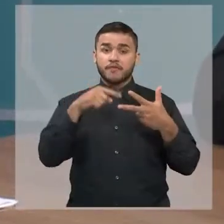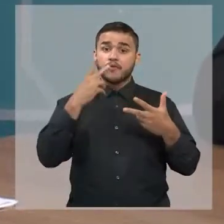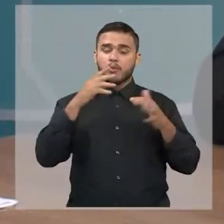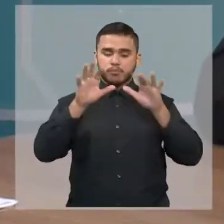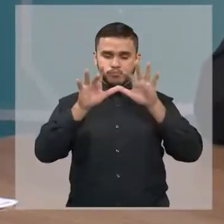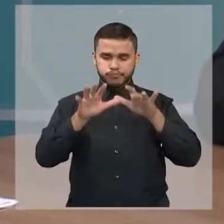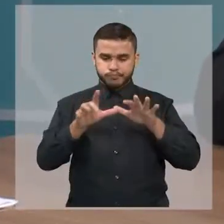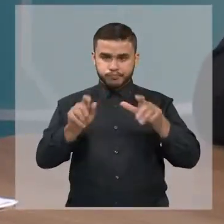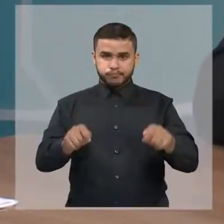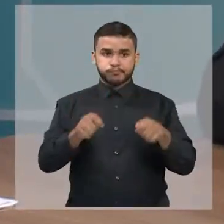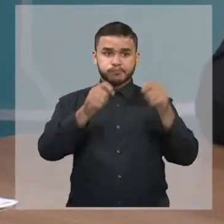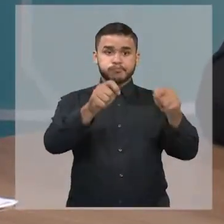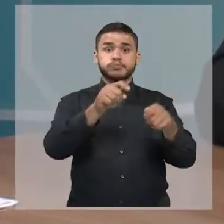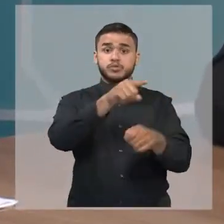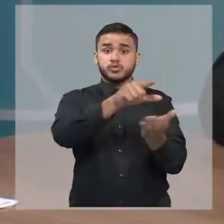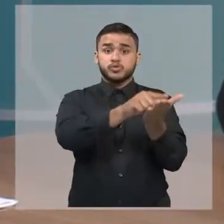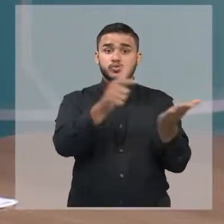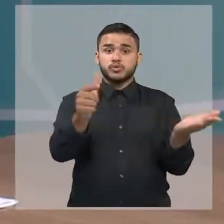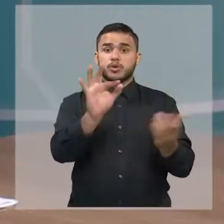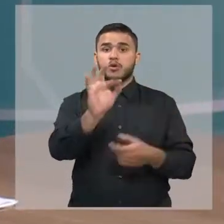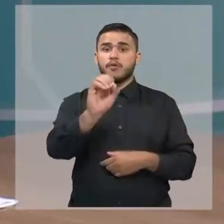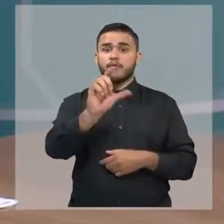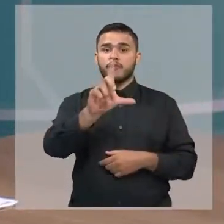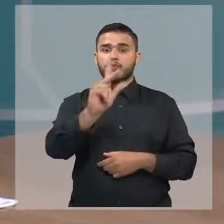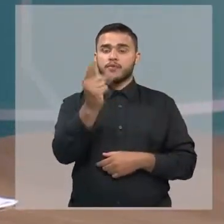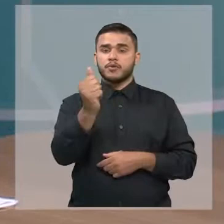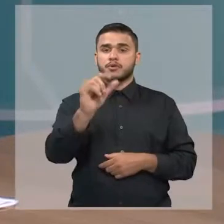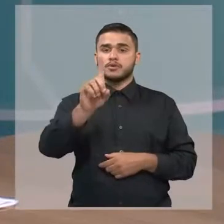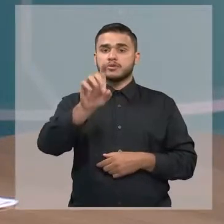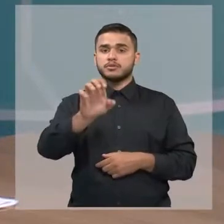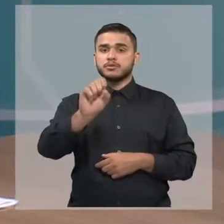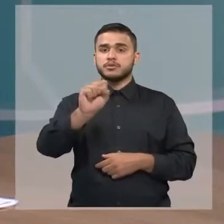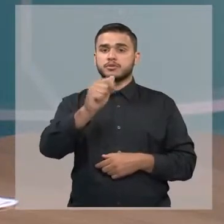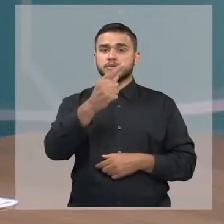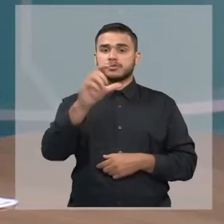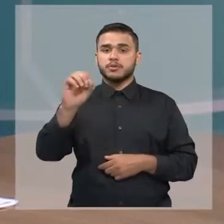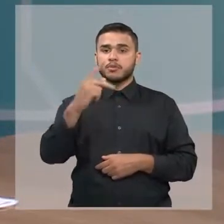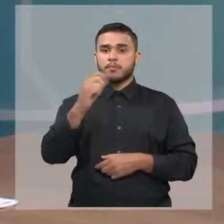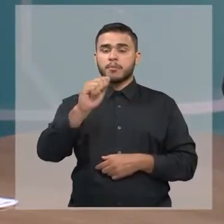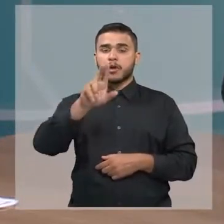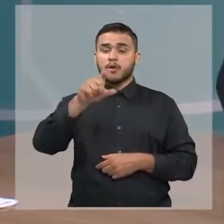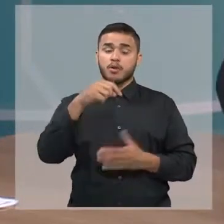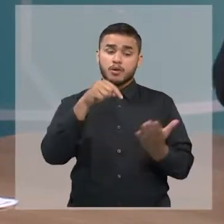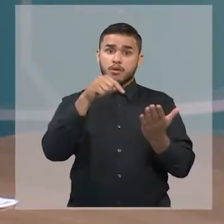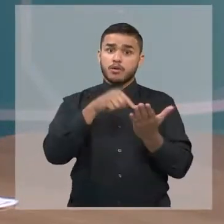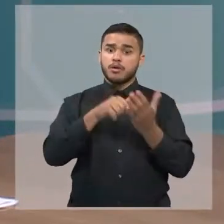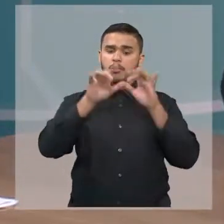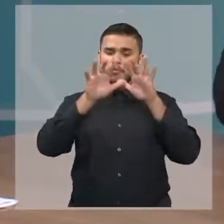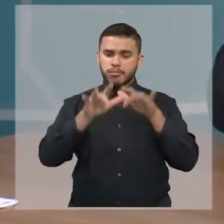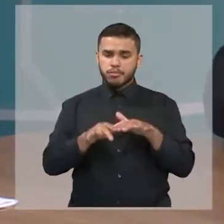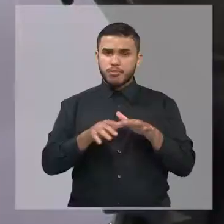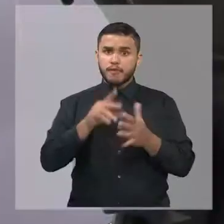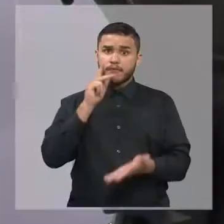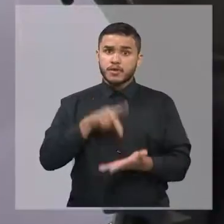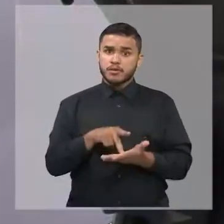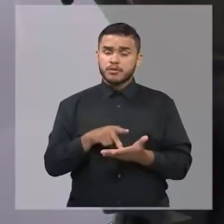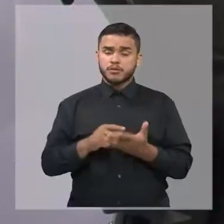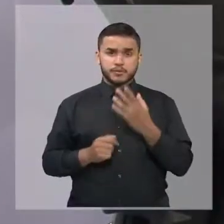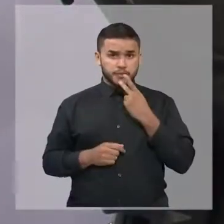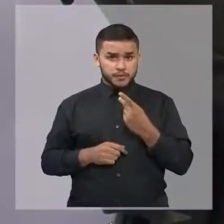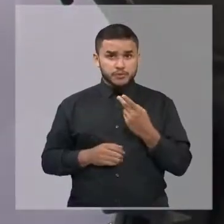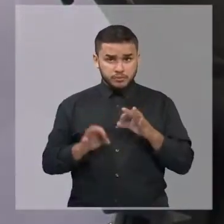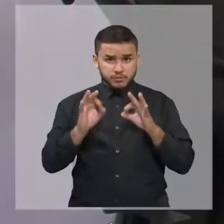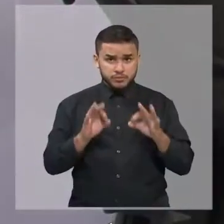tem que realmente, eu estou partindo do pressuposto que a nota seja verdadeira e material e formalmente, ou seja, que